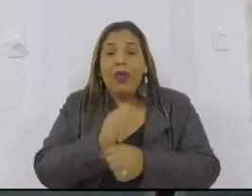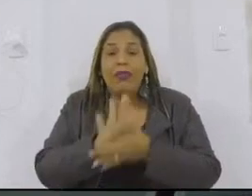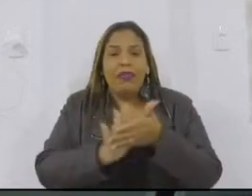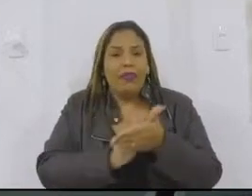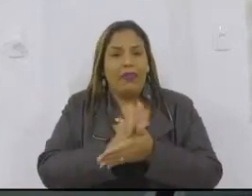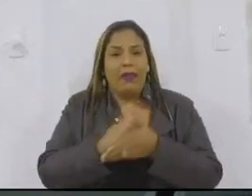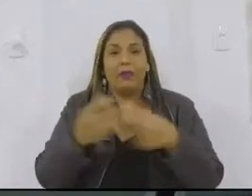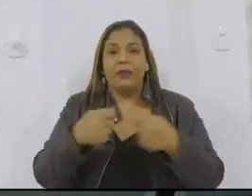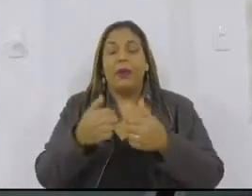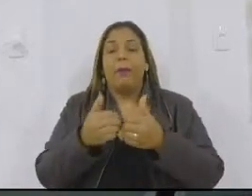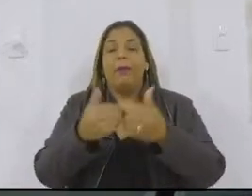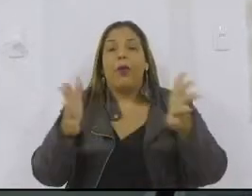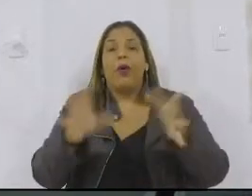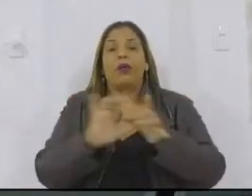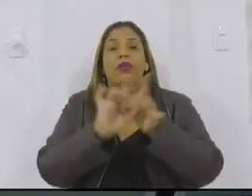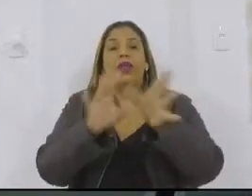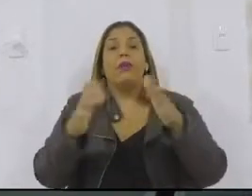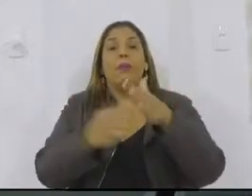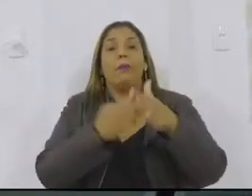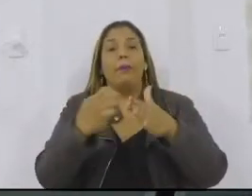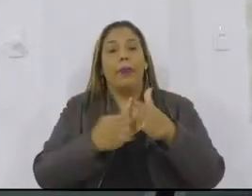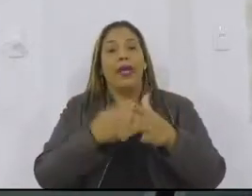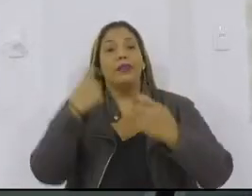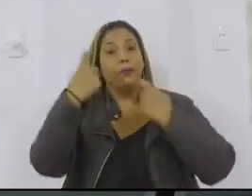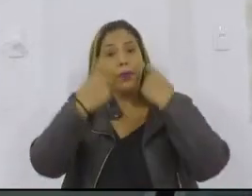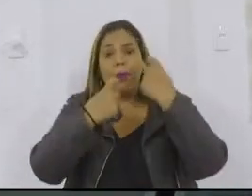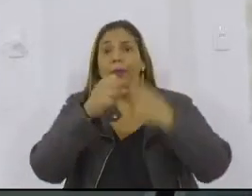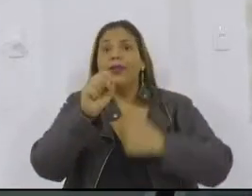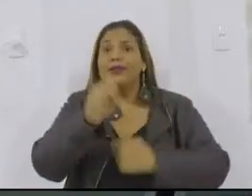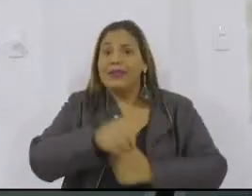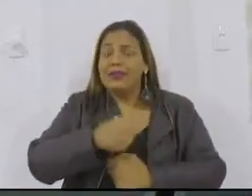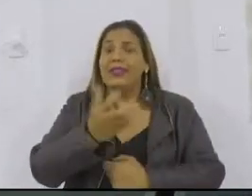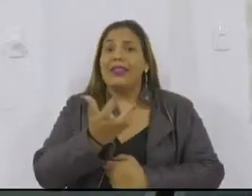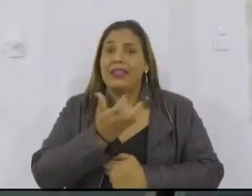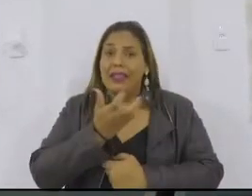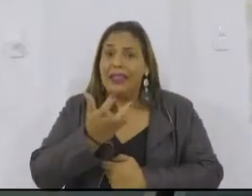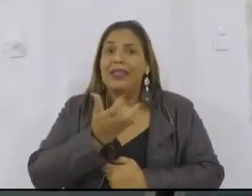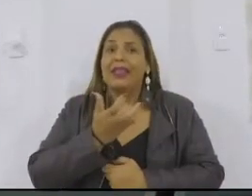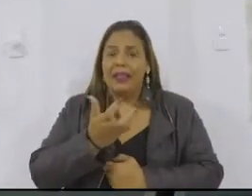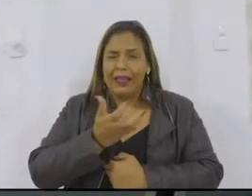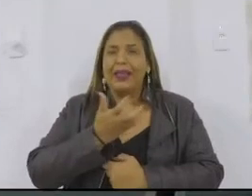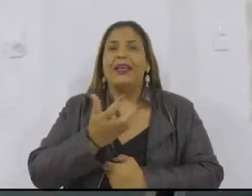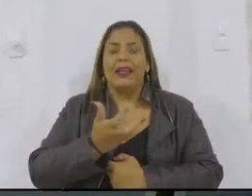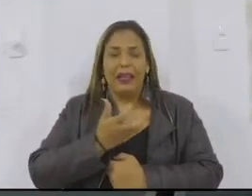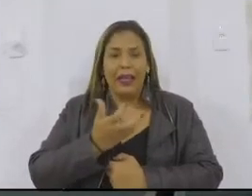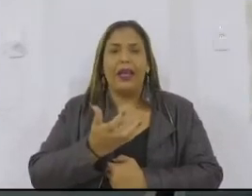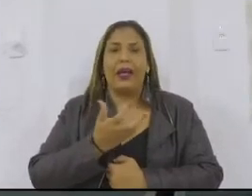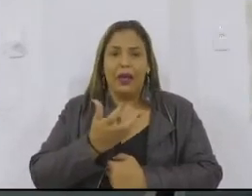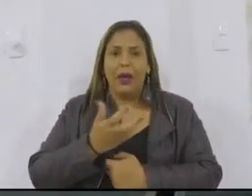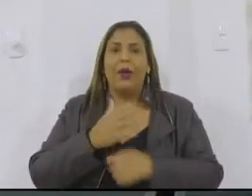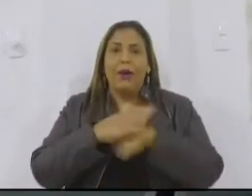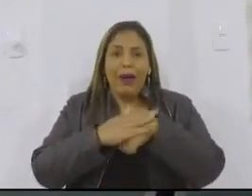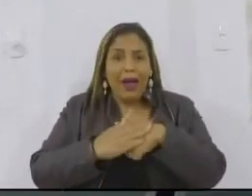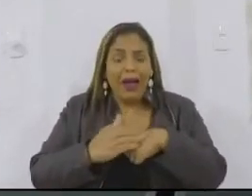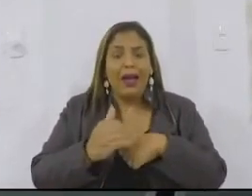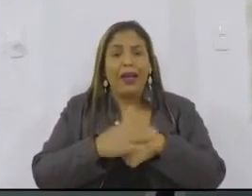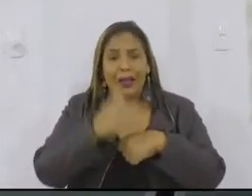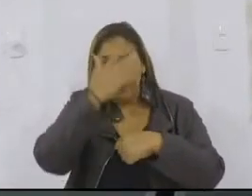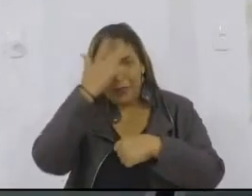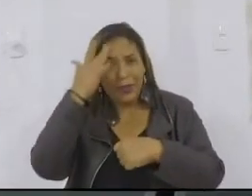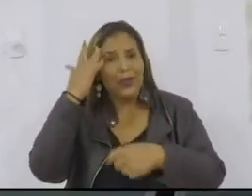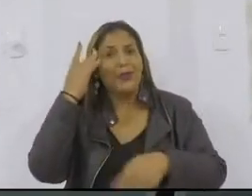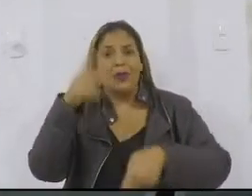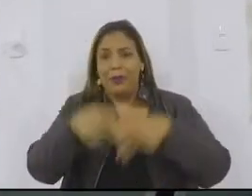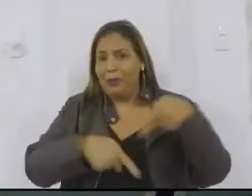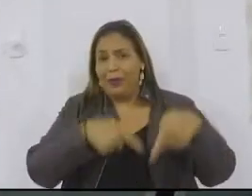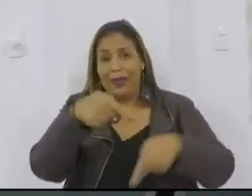as portas para empresas que queiram transportar com qualidade e com carinho o nosso